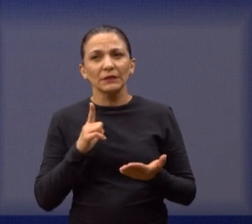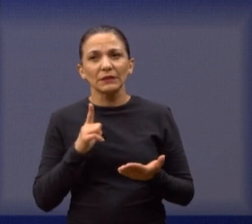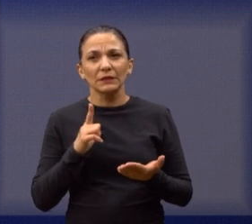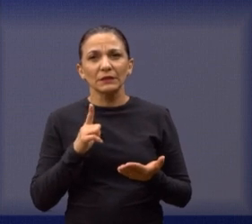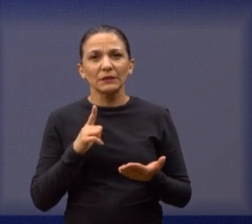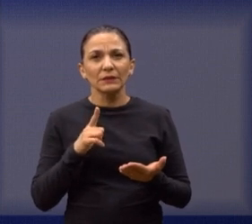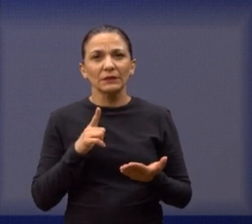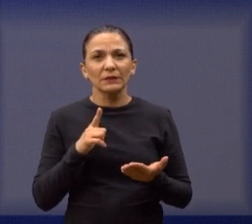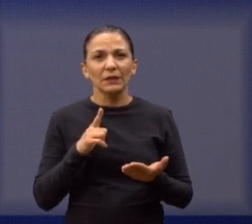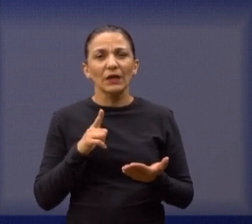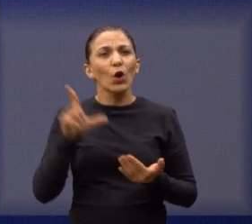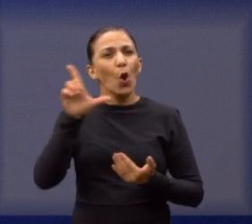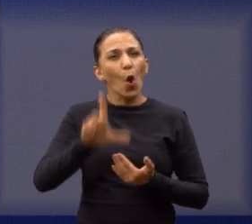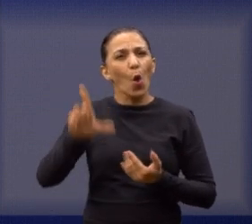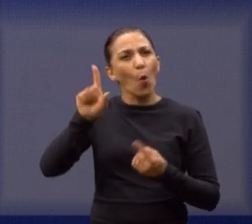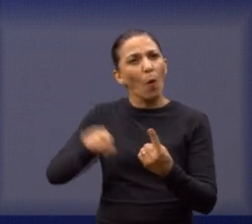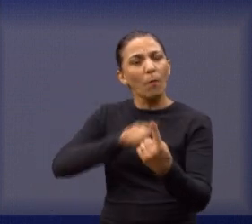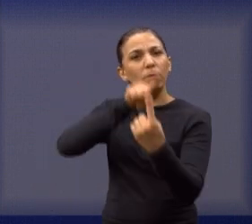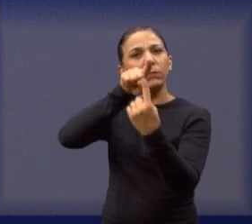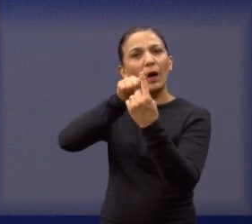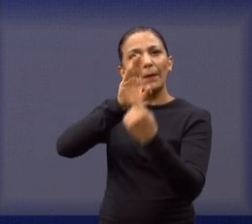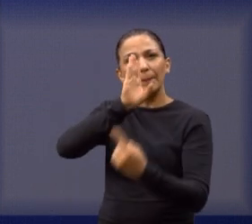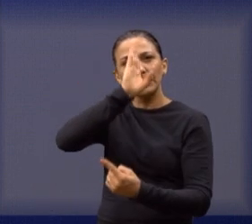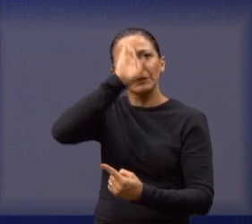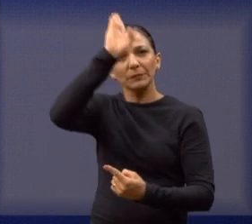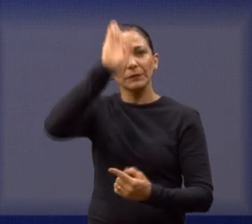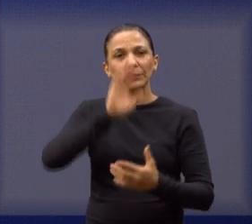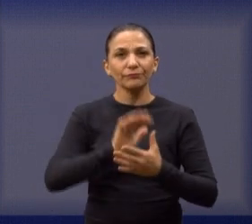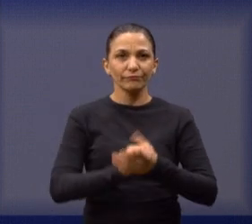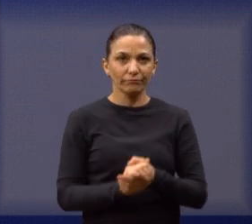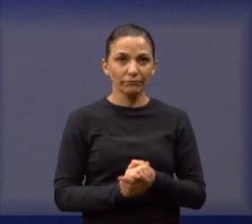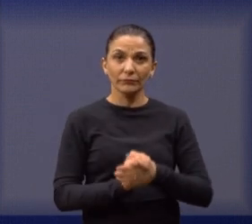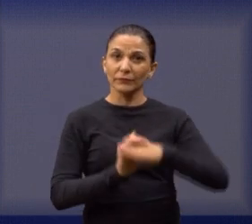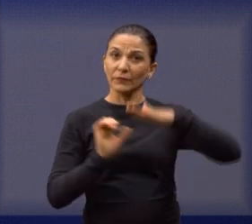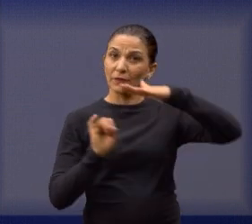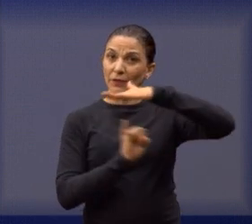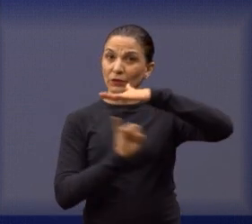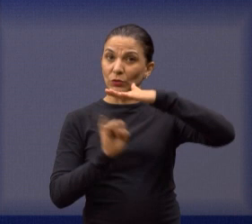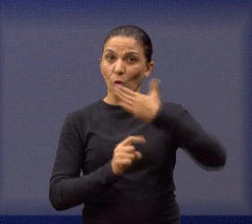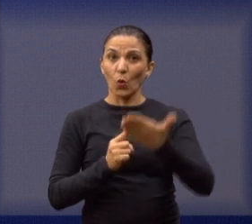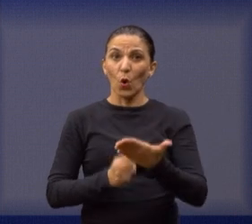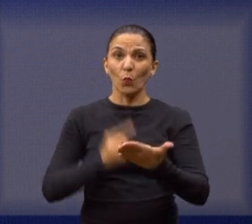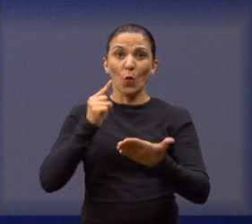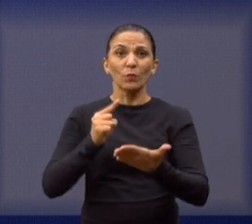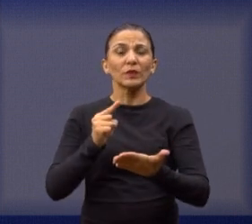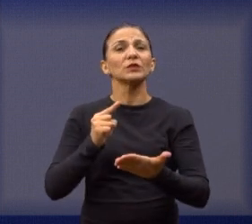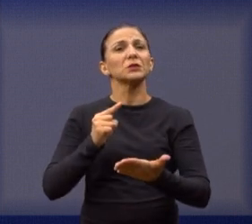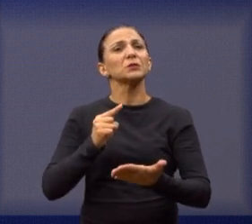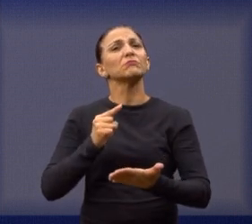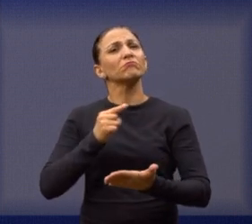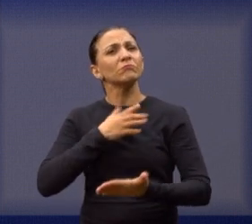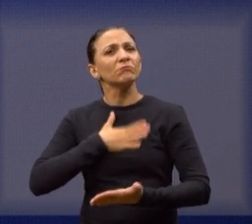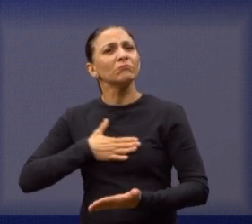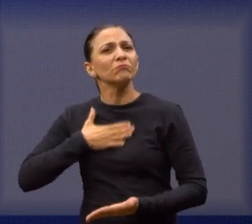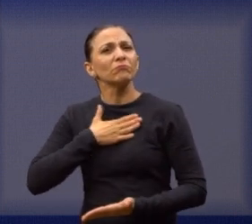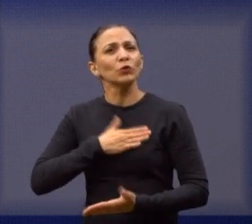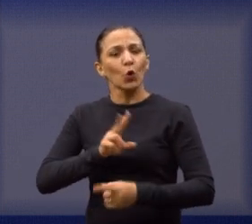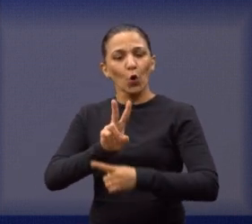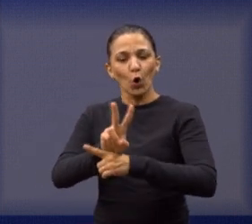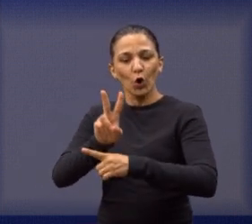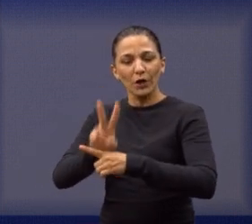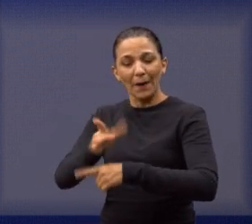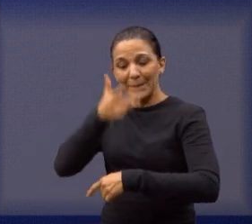pelo lucro onde as instituições que são comprometidas com bem-estar o cuidado